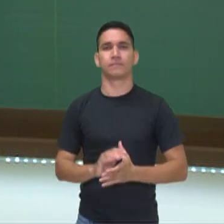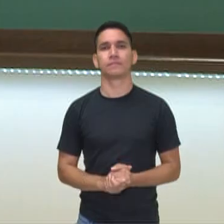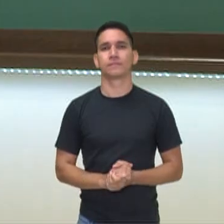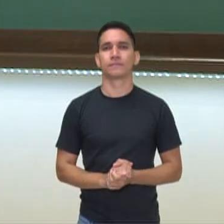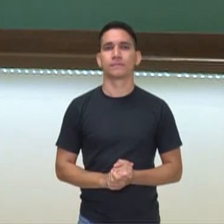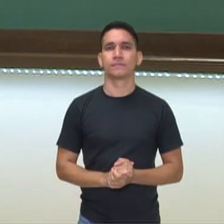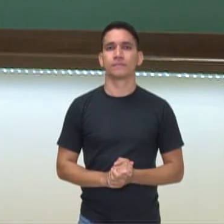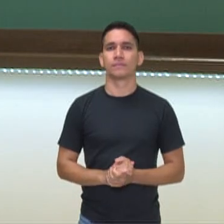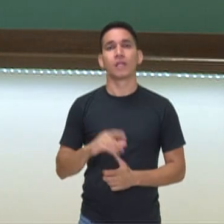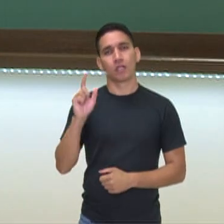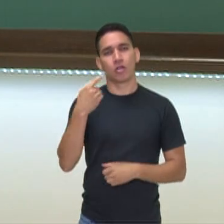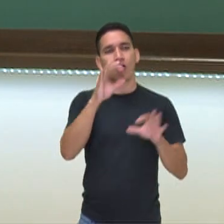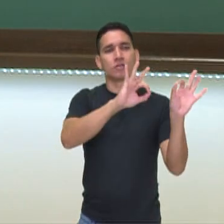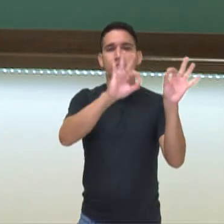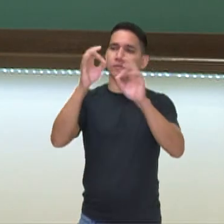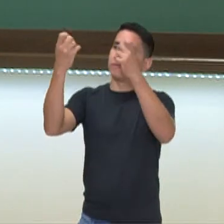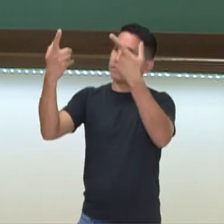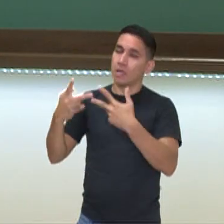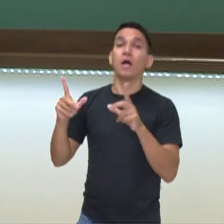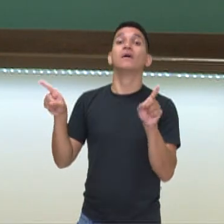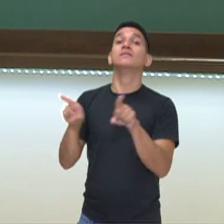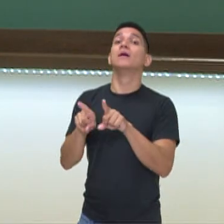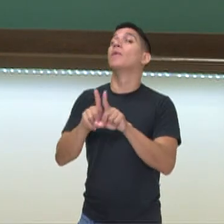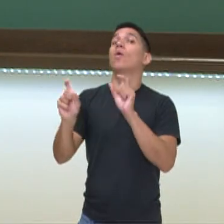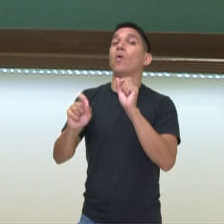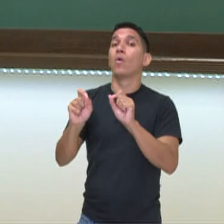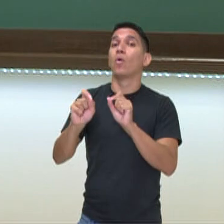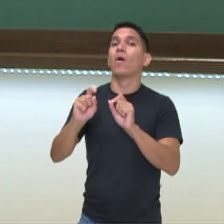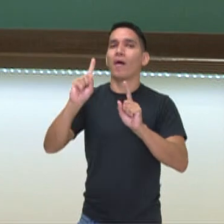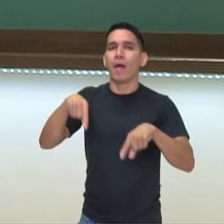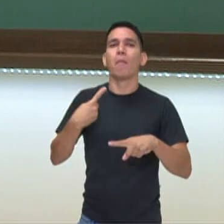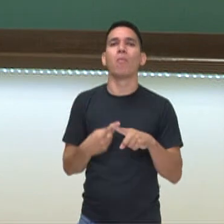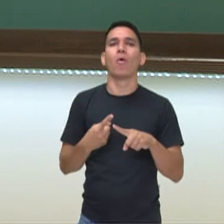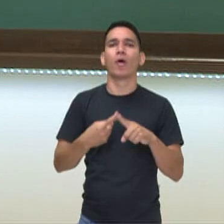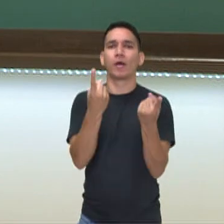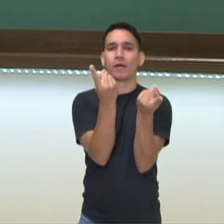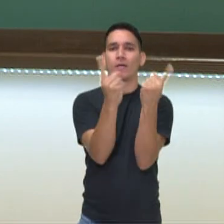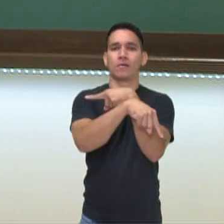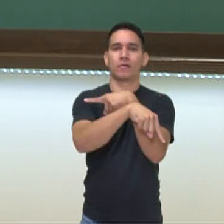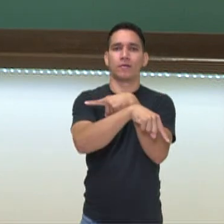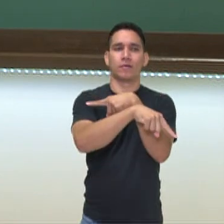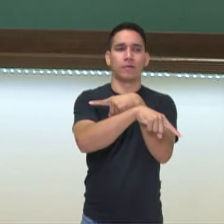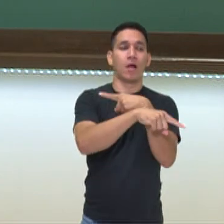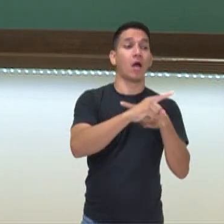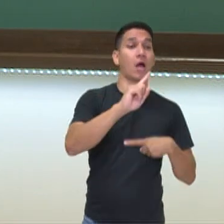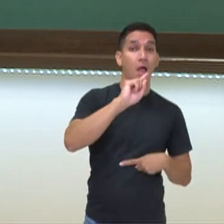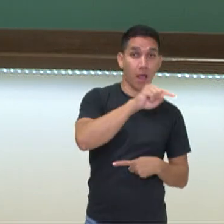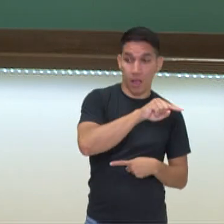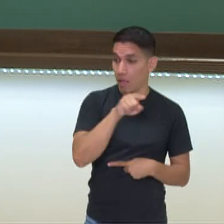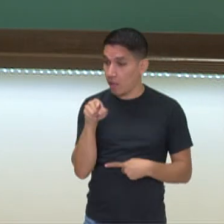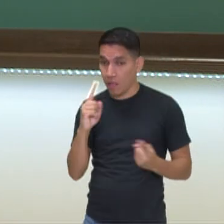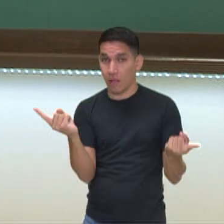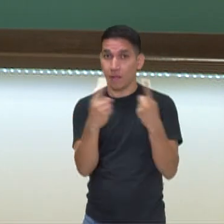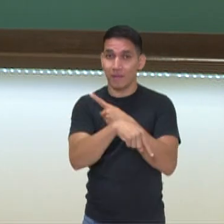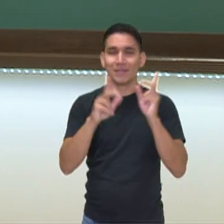subtração. E a gente viu também que isso acontece porque elas são operações inversas e as operações inversas